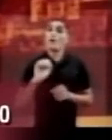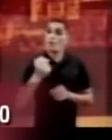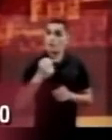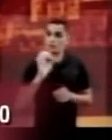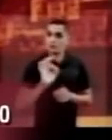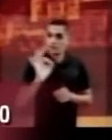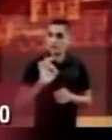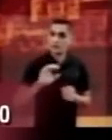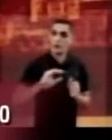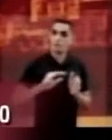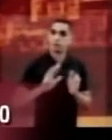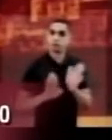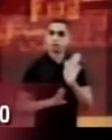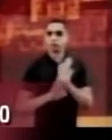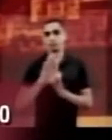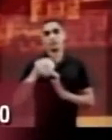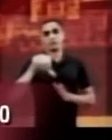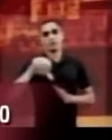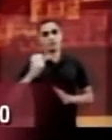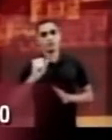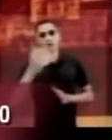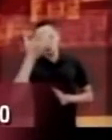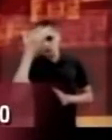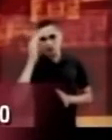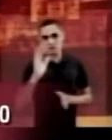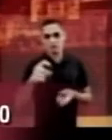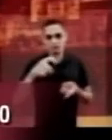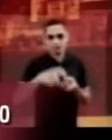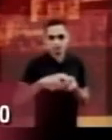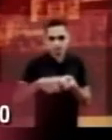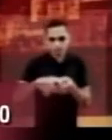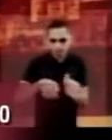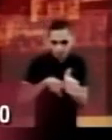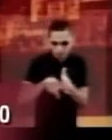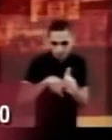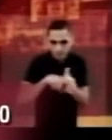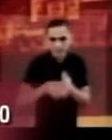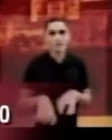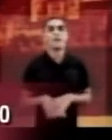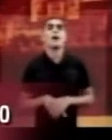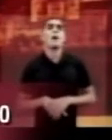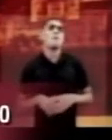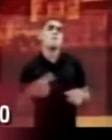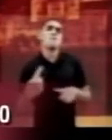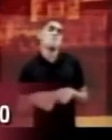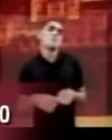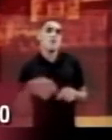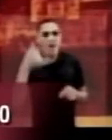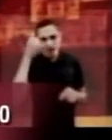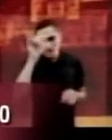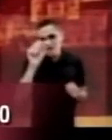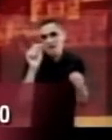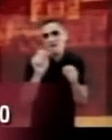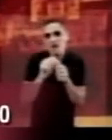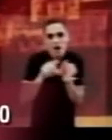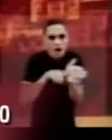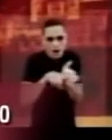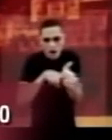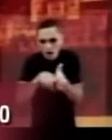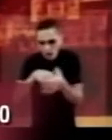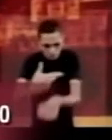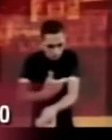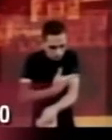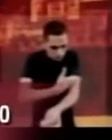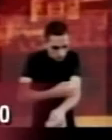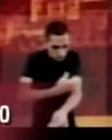Daí, sempre me perguntavam, por que não fazer inquérito sorológico? O que é um inquérito sorológico? O